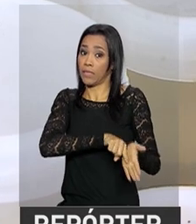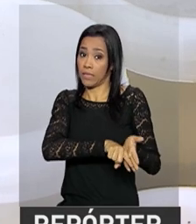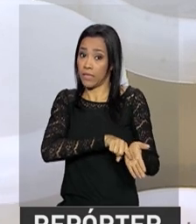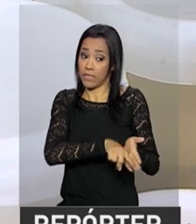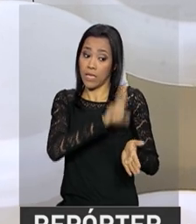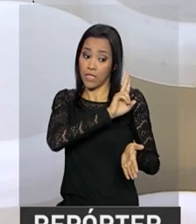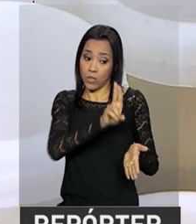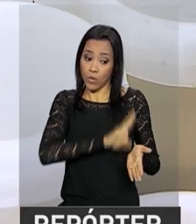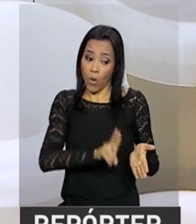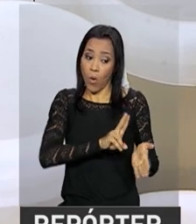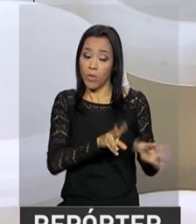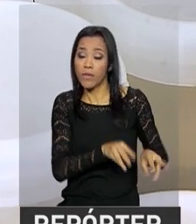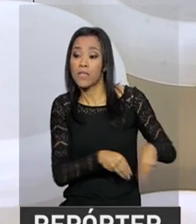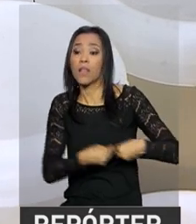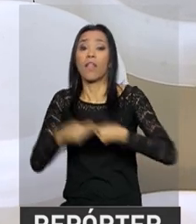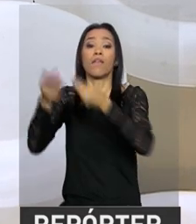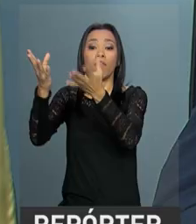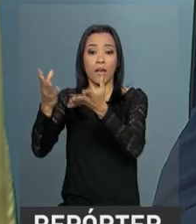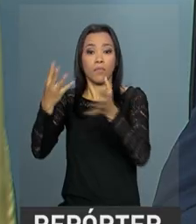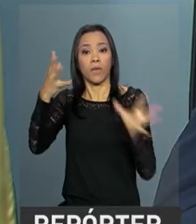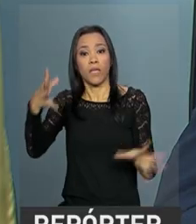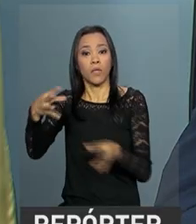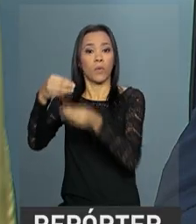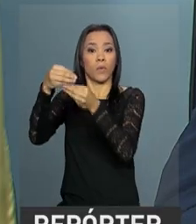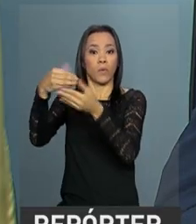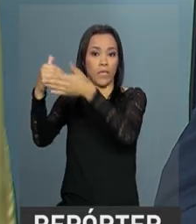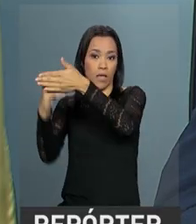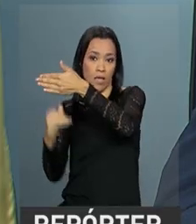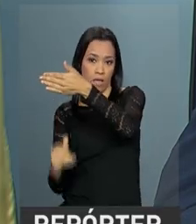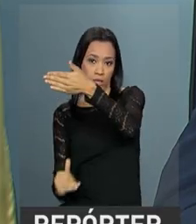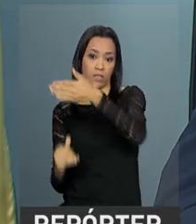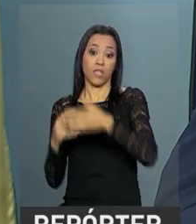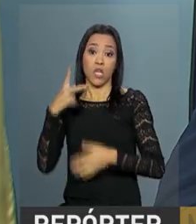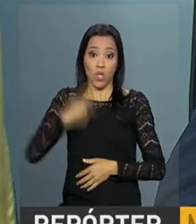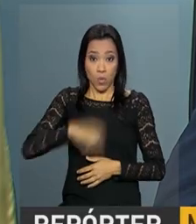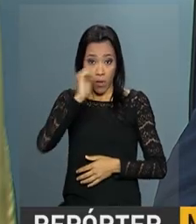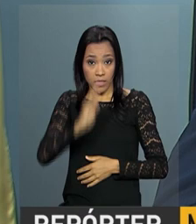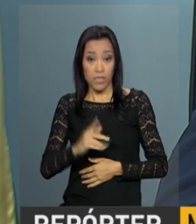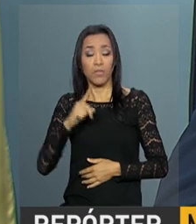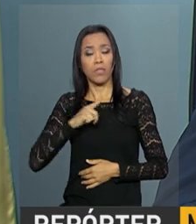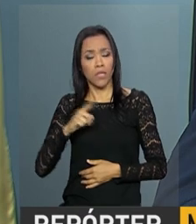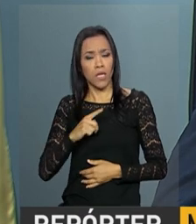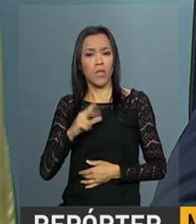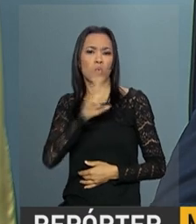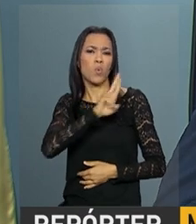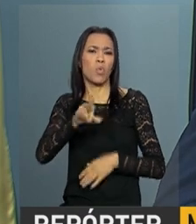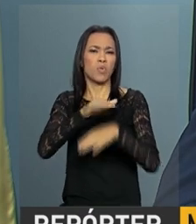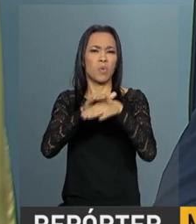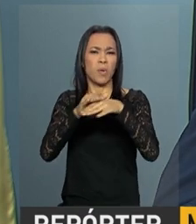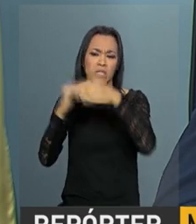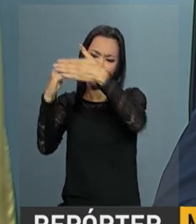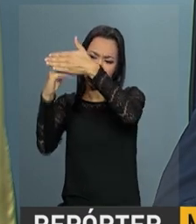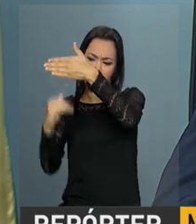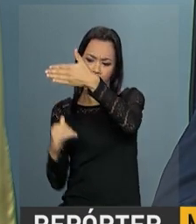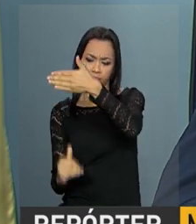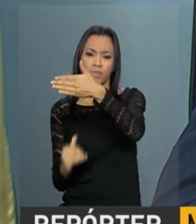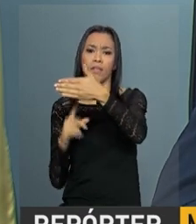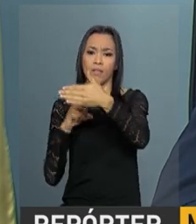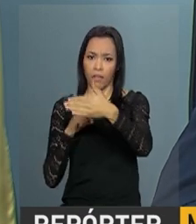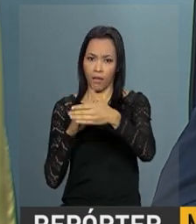para o Ministério para que possam ser incluídos. O Brasil tem uma lista de pragas quarentenárias, ou seja, pragas exóticas e que não